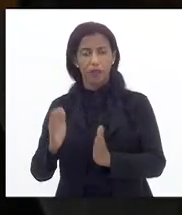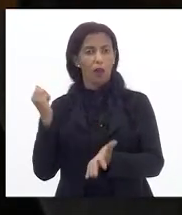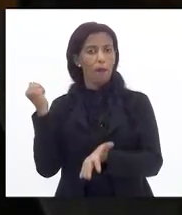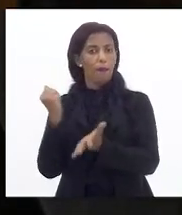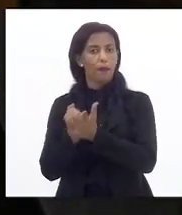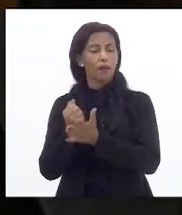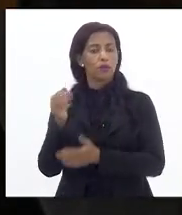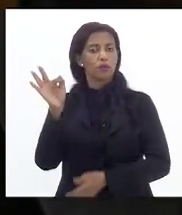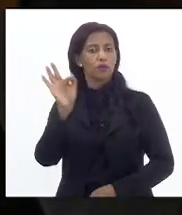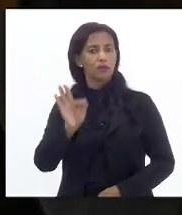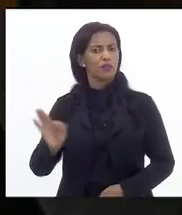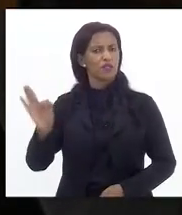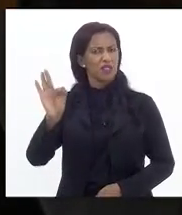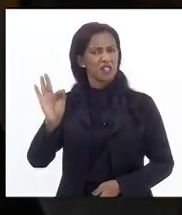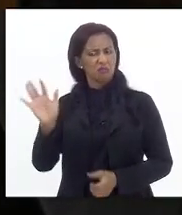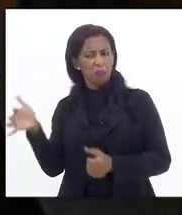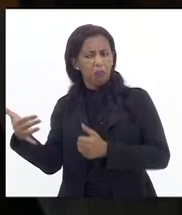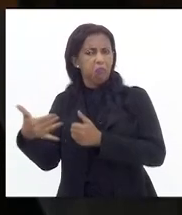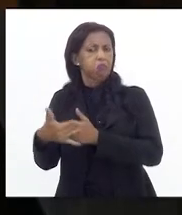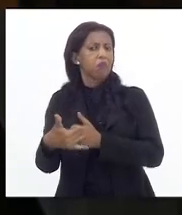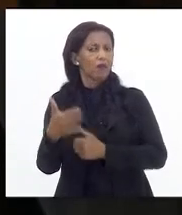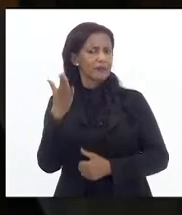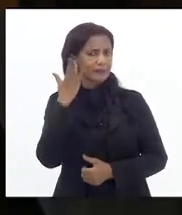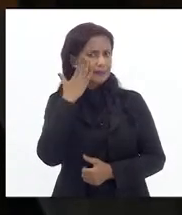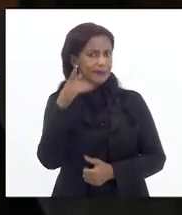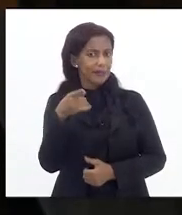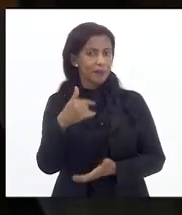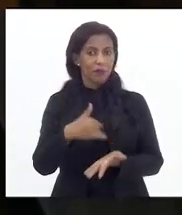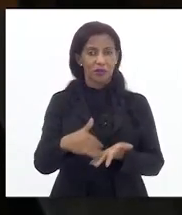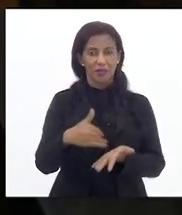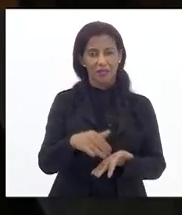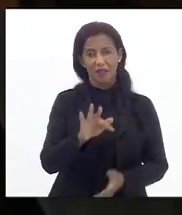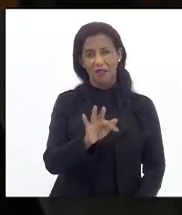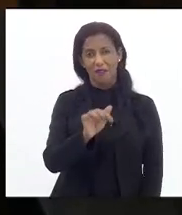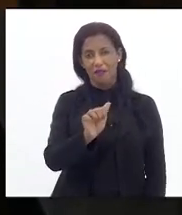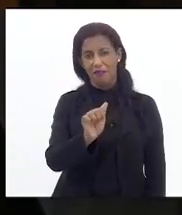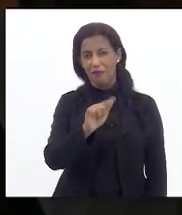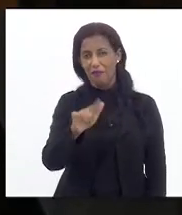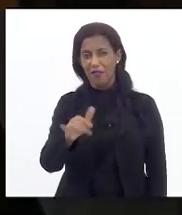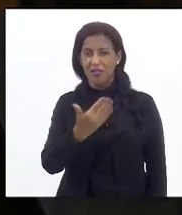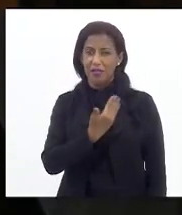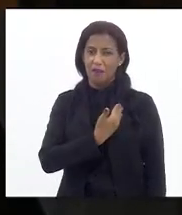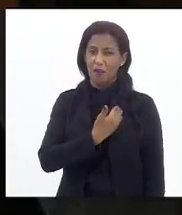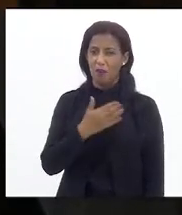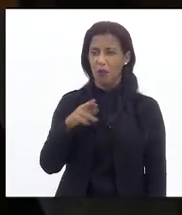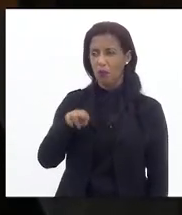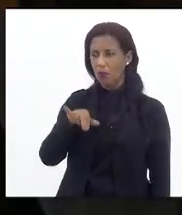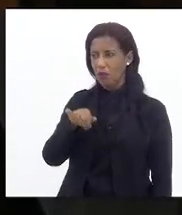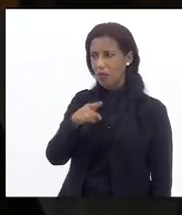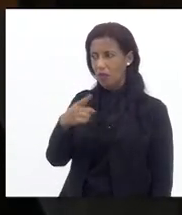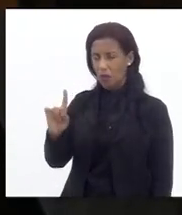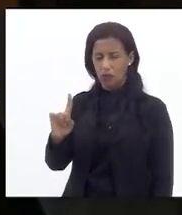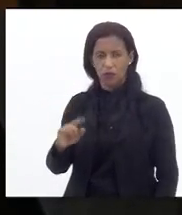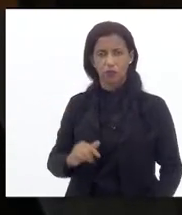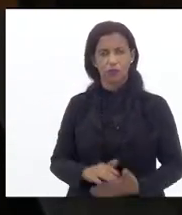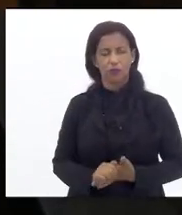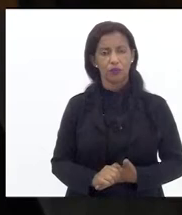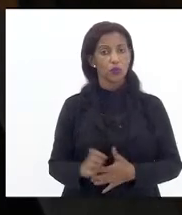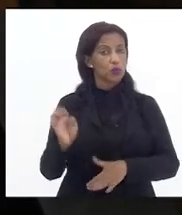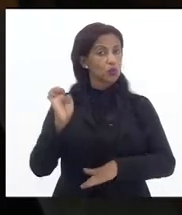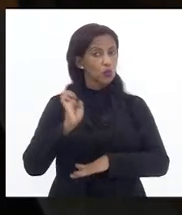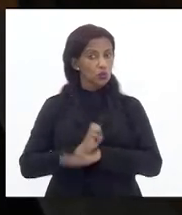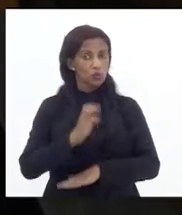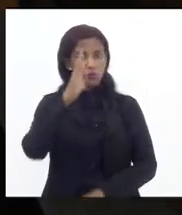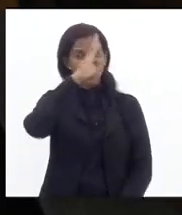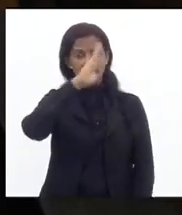pacto federativo que está por trás de tudo isso meu querido secretário de fazenda meu amigo Nelson Rocha e o